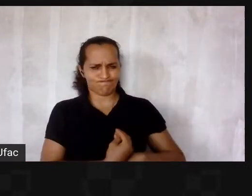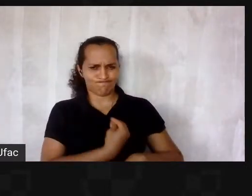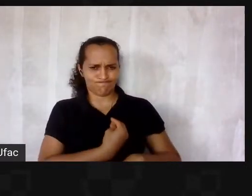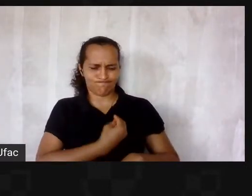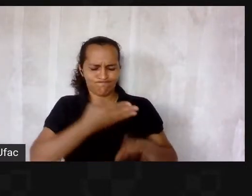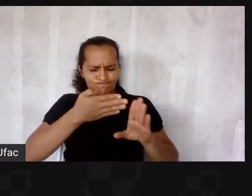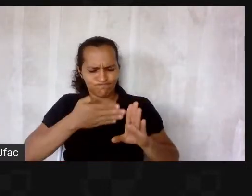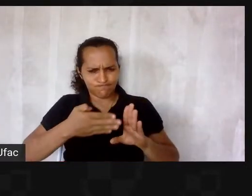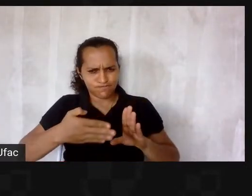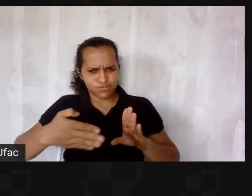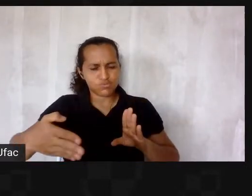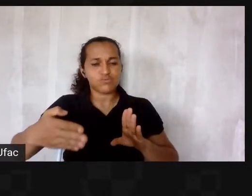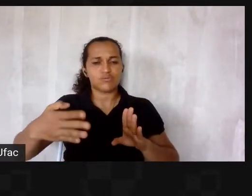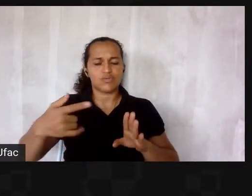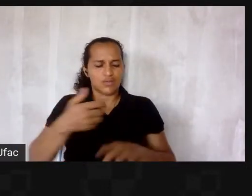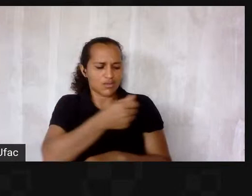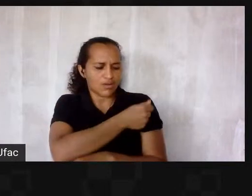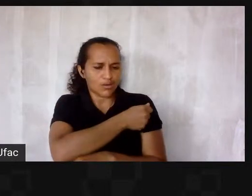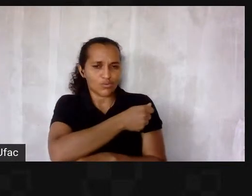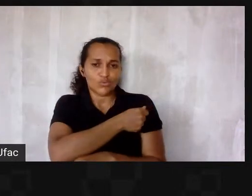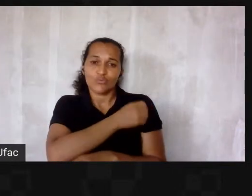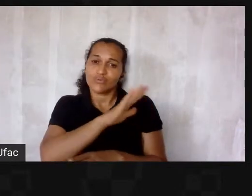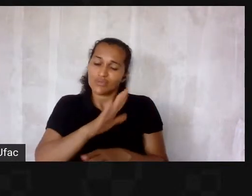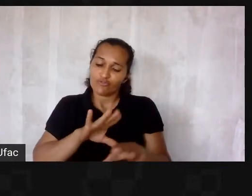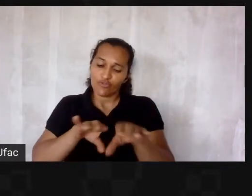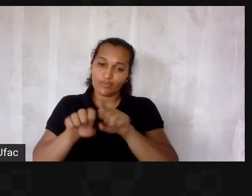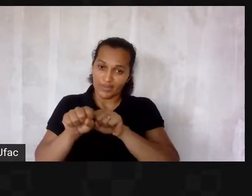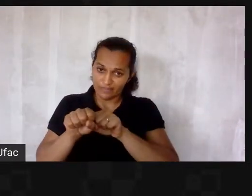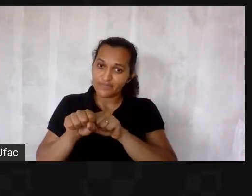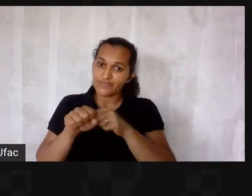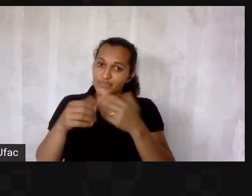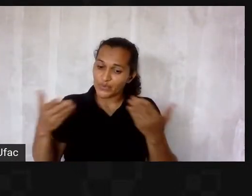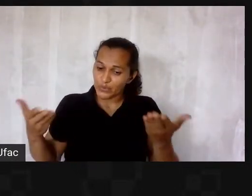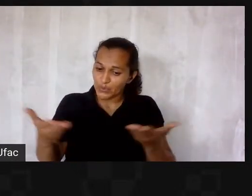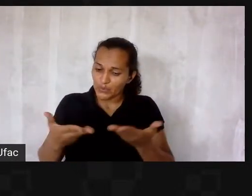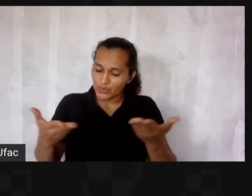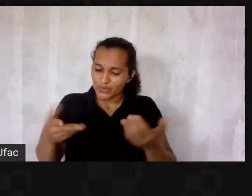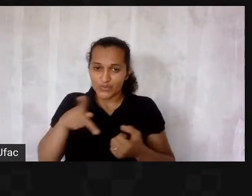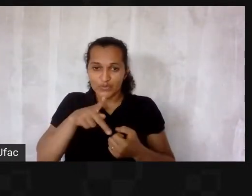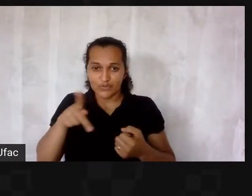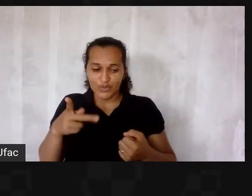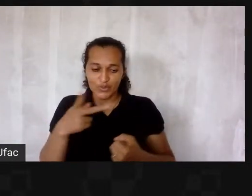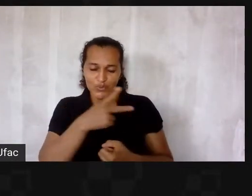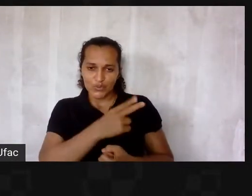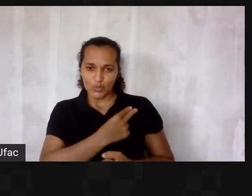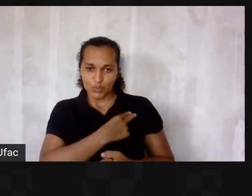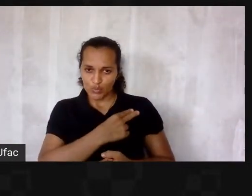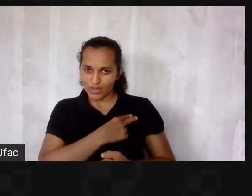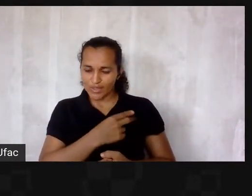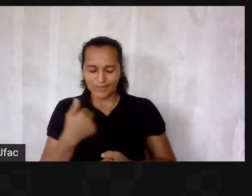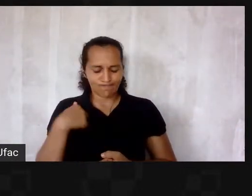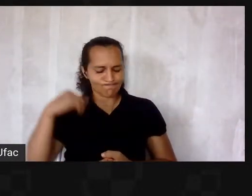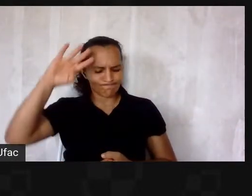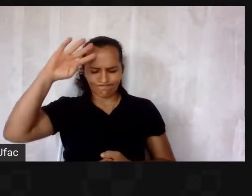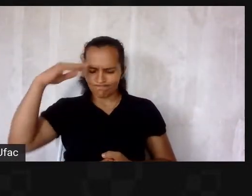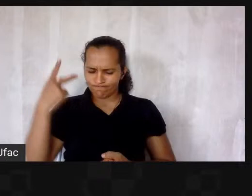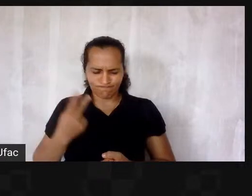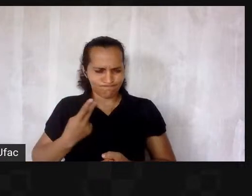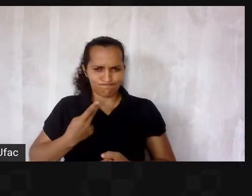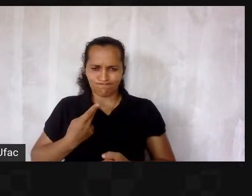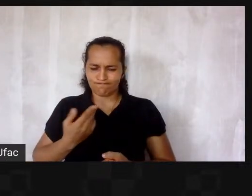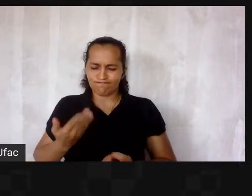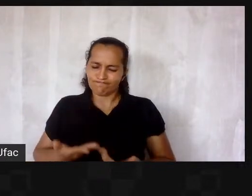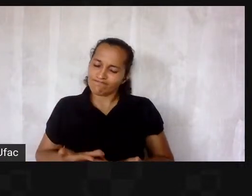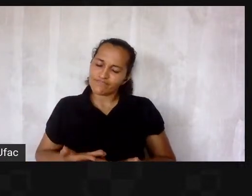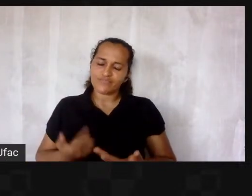Como aluna egressa e, hoje, professora da casa, me sinto muito honrada de